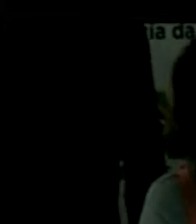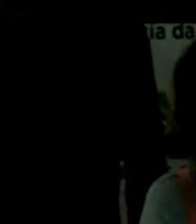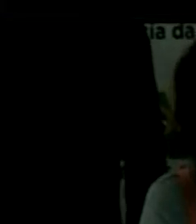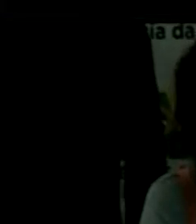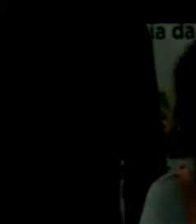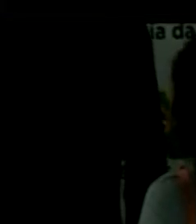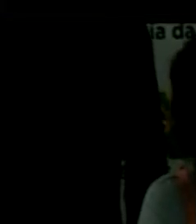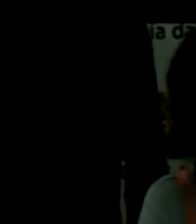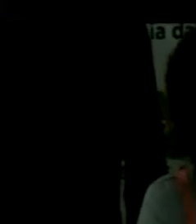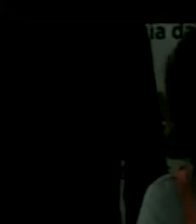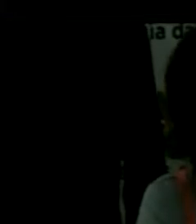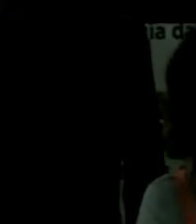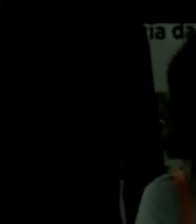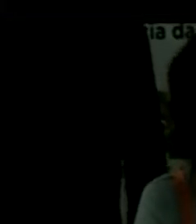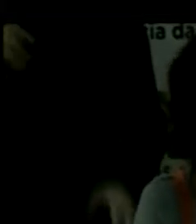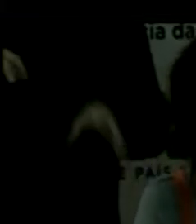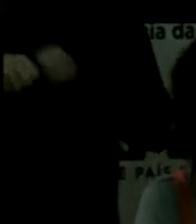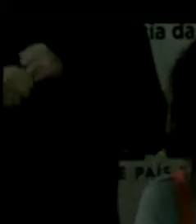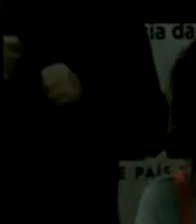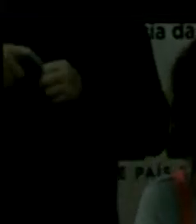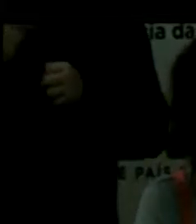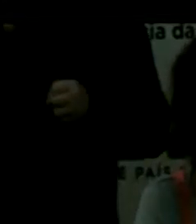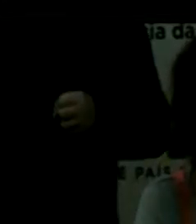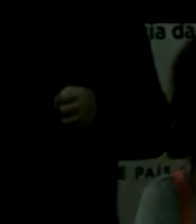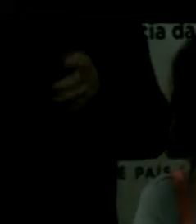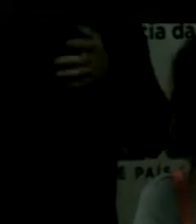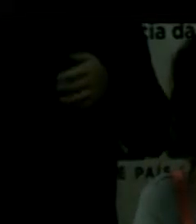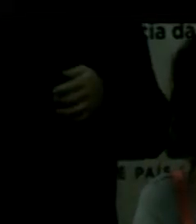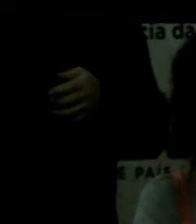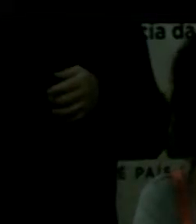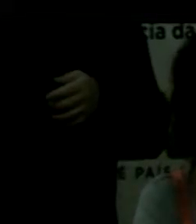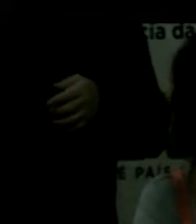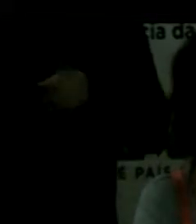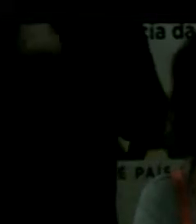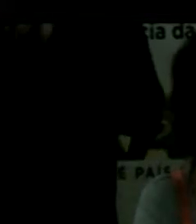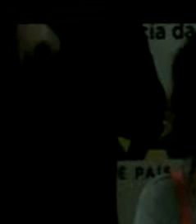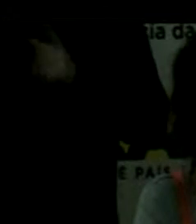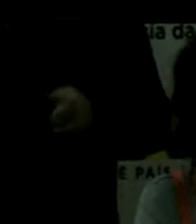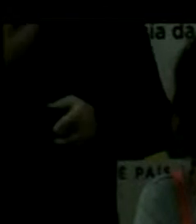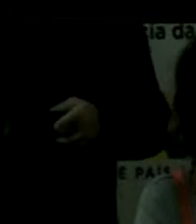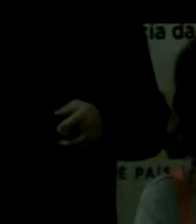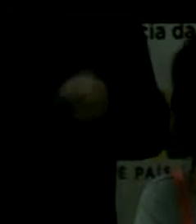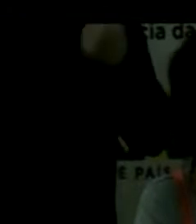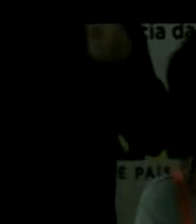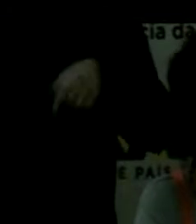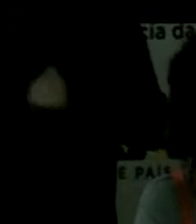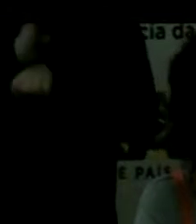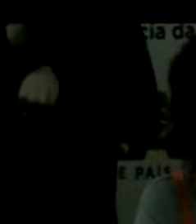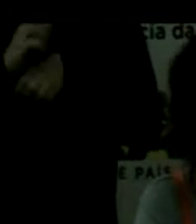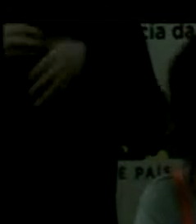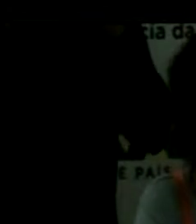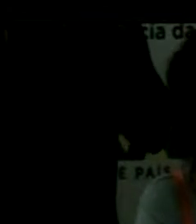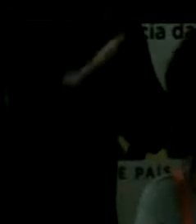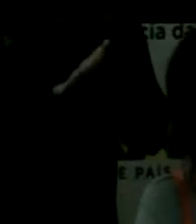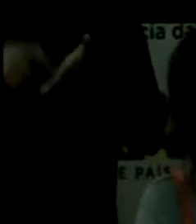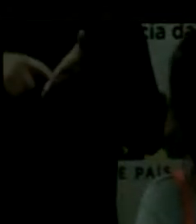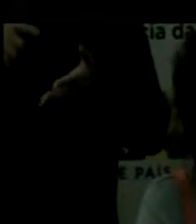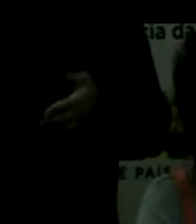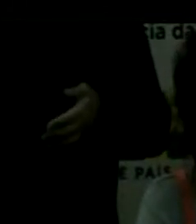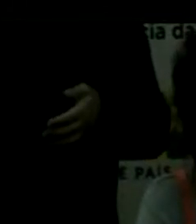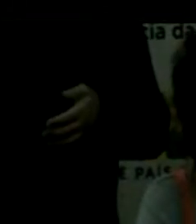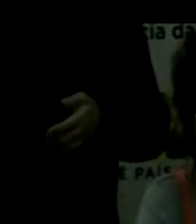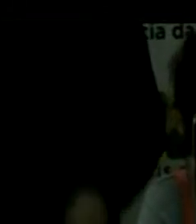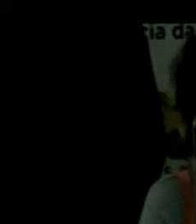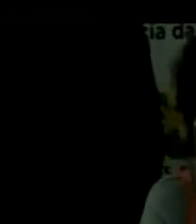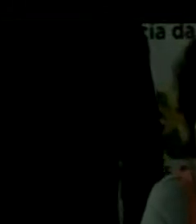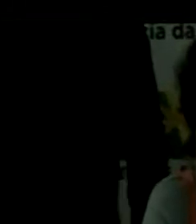ser formada, dos atores sociais e governamentais. Política de Estado de participação, planos correlatos, quer dizer que tem